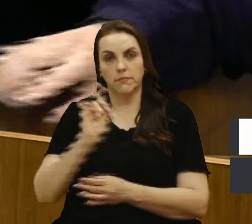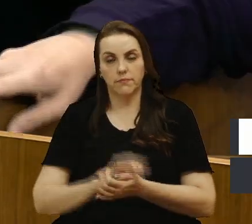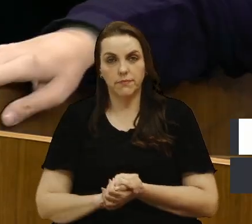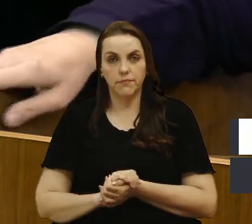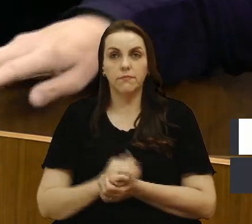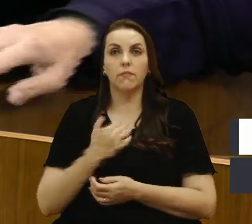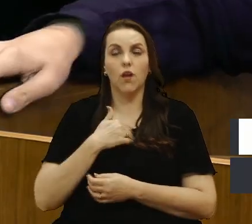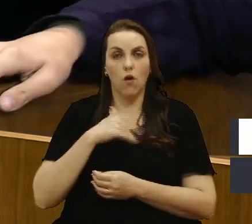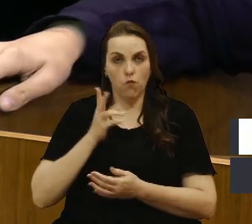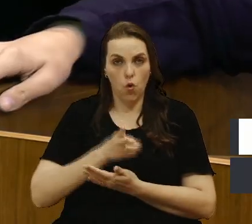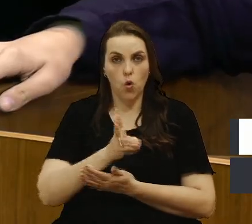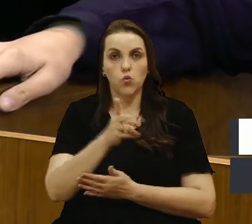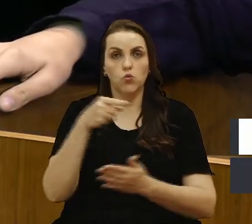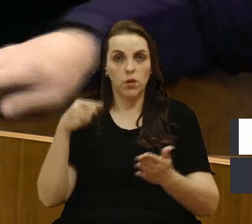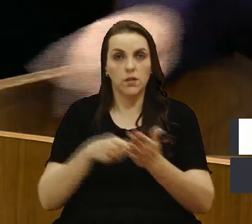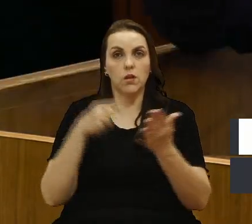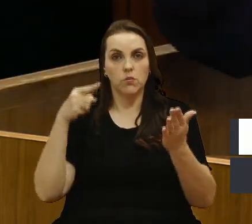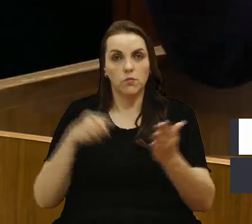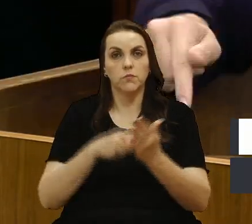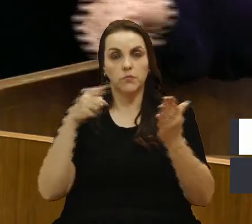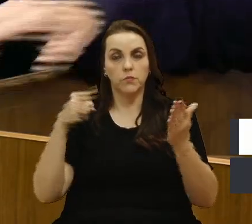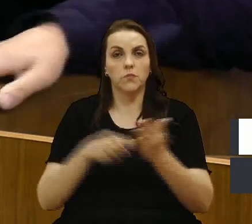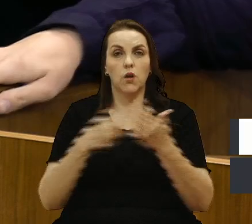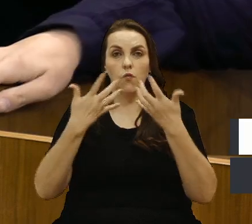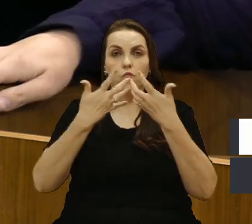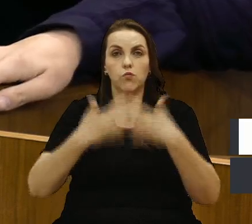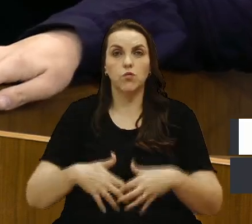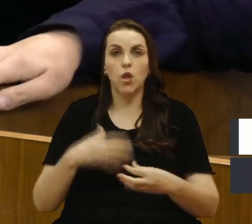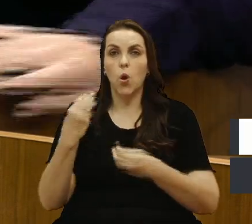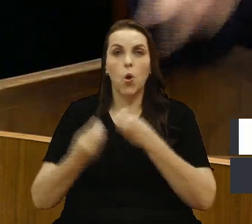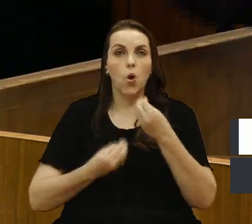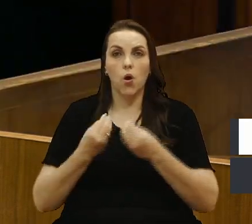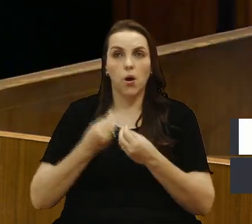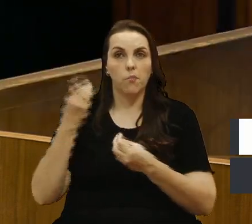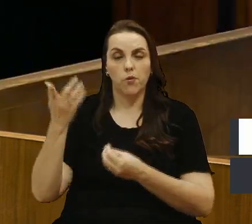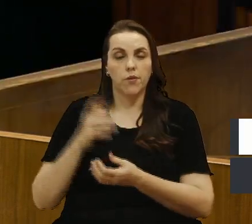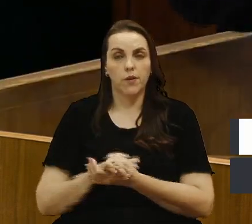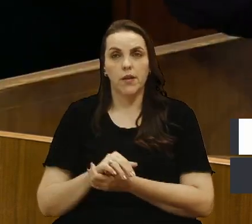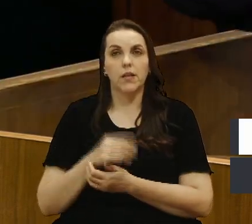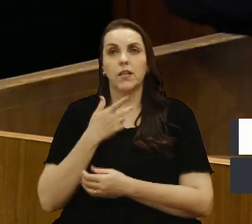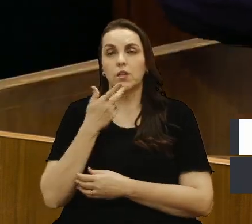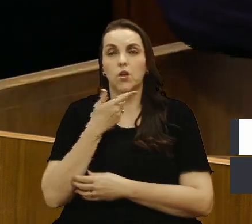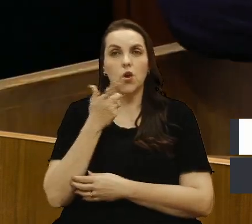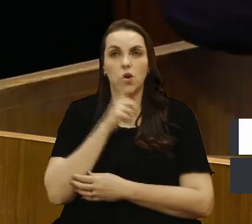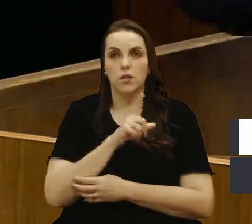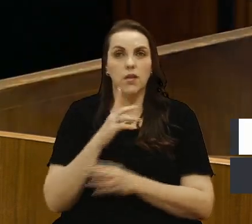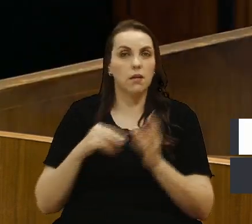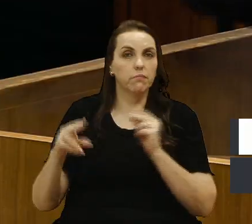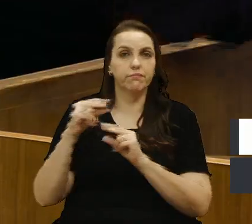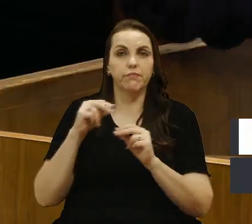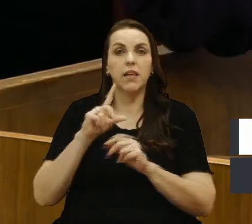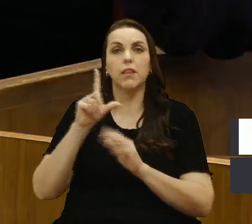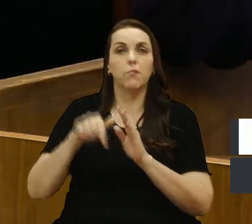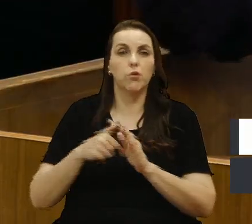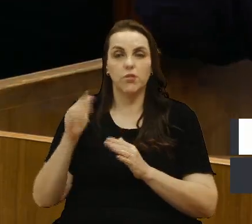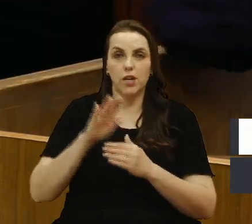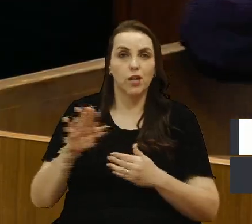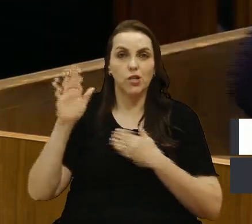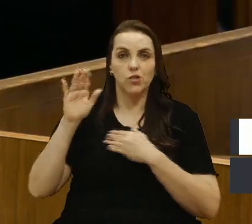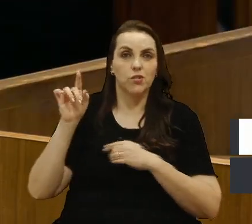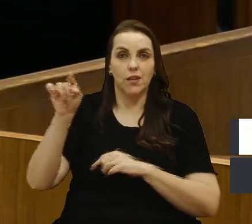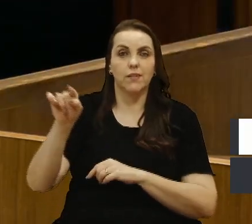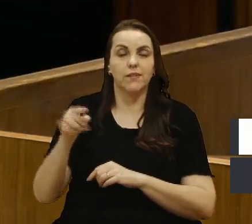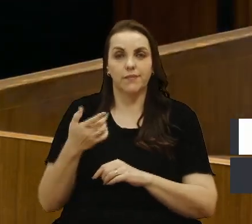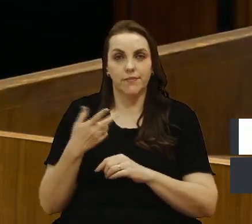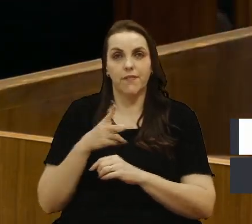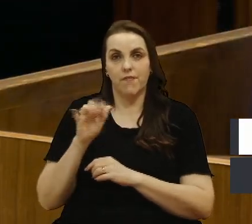aqui denunciando o funcionamento do parlamento, porque não dá para a gente fazer proselitismo e depois os nossos candidatos vão lá e passam por cima disso